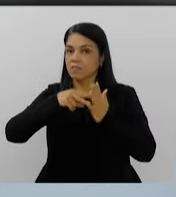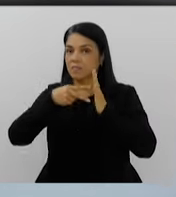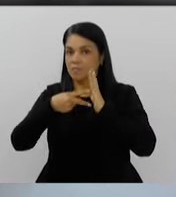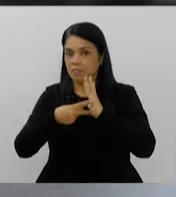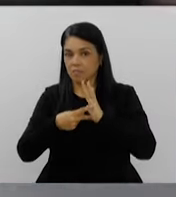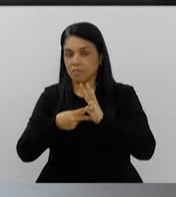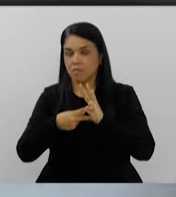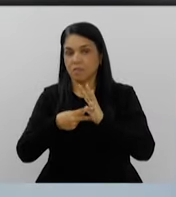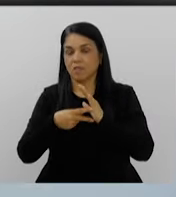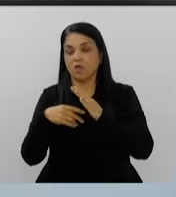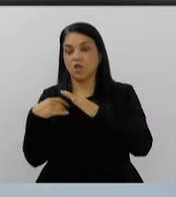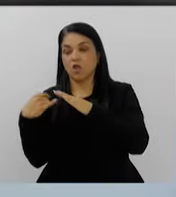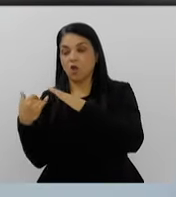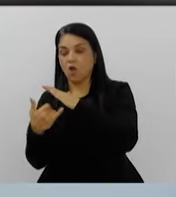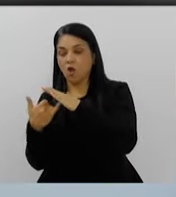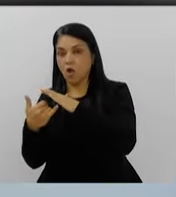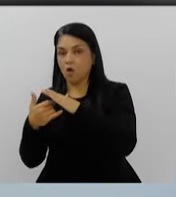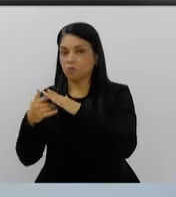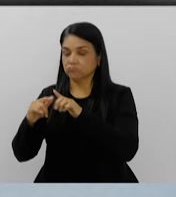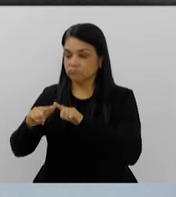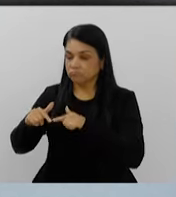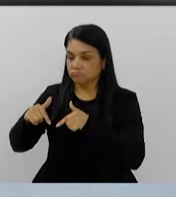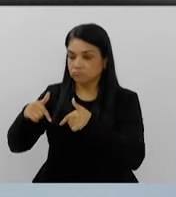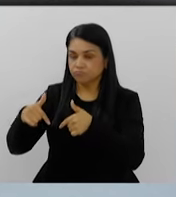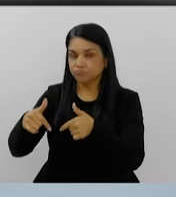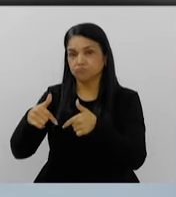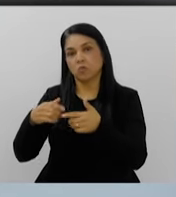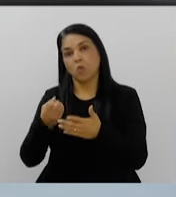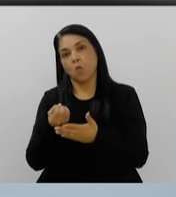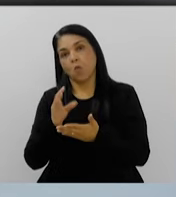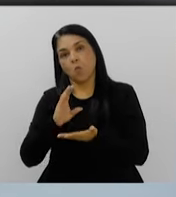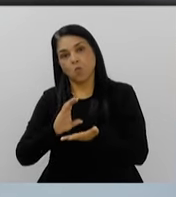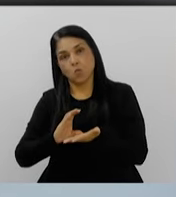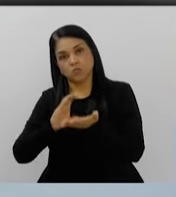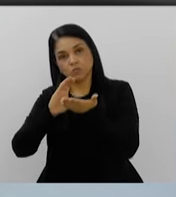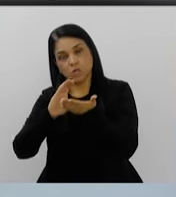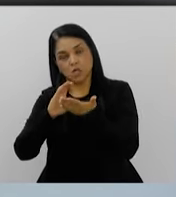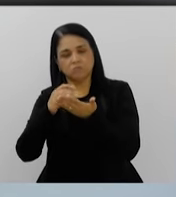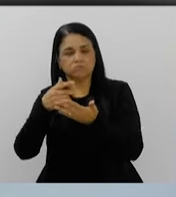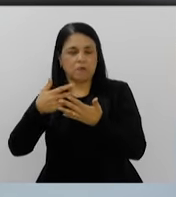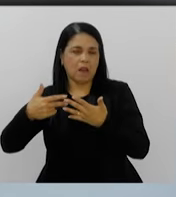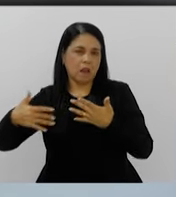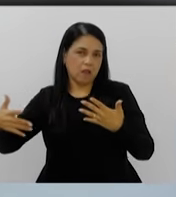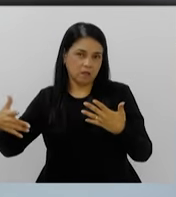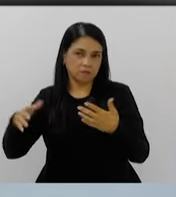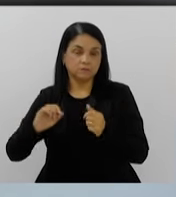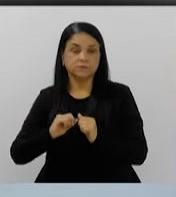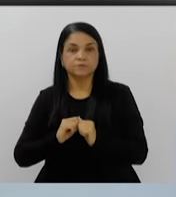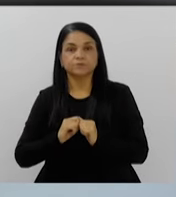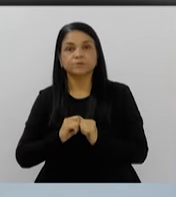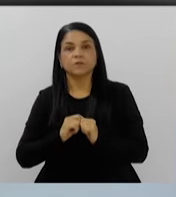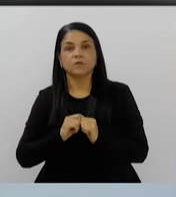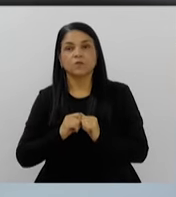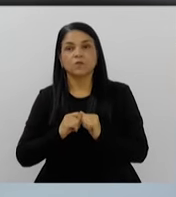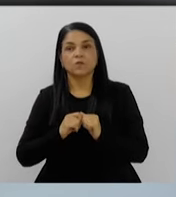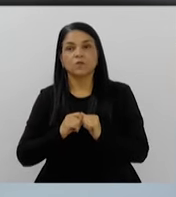devem proceder, que define conselho, etc., etc., no fundo